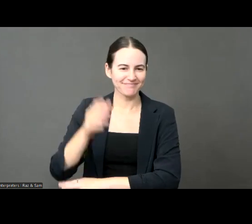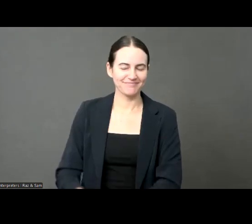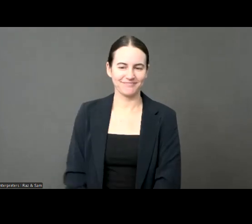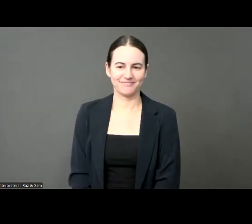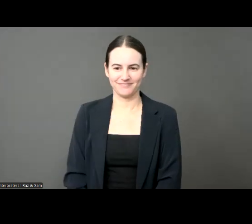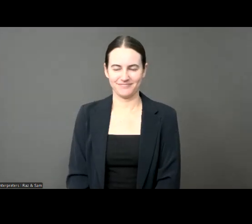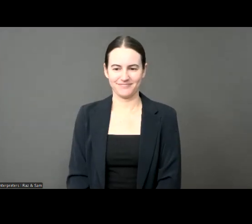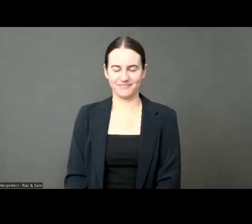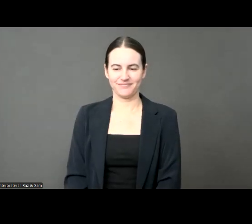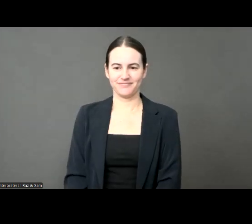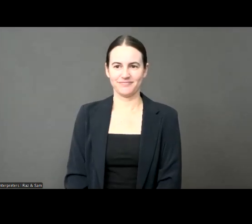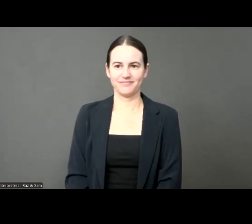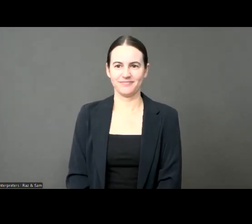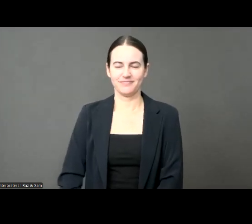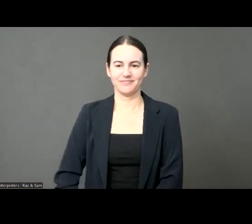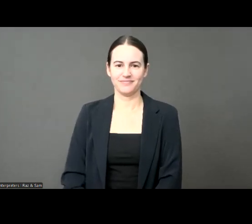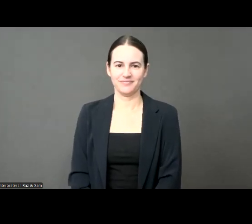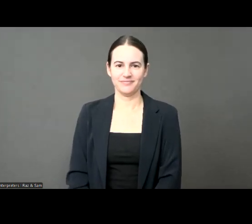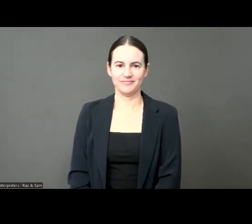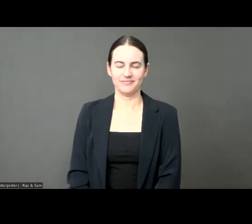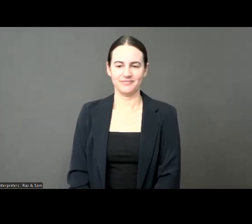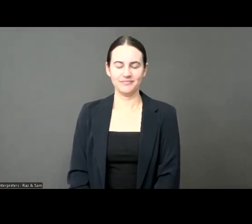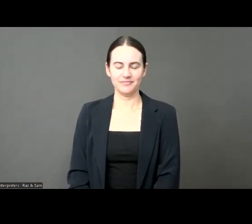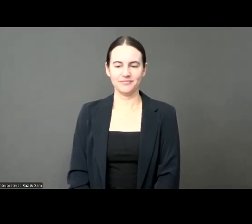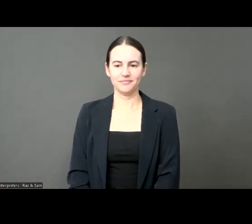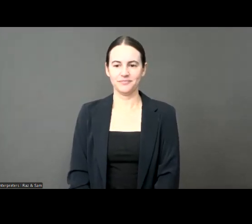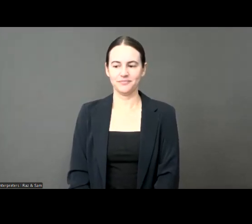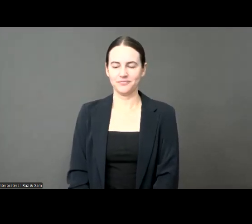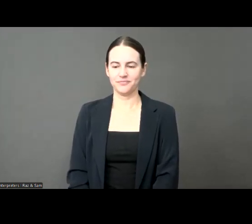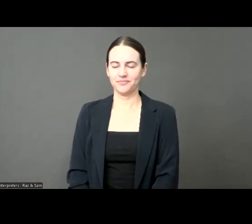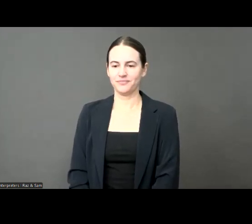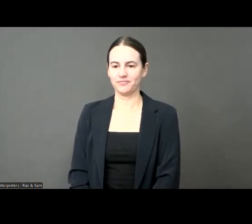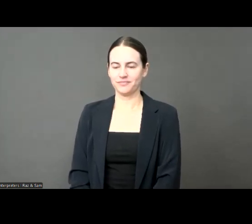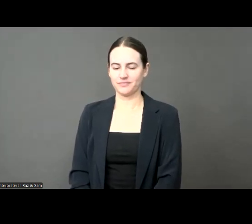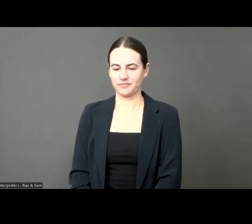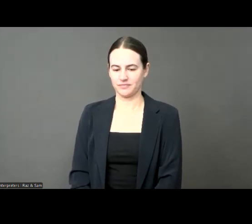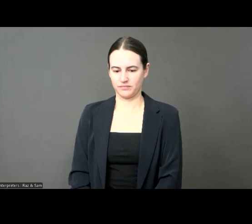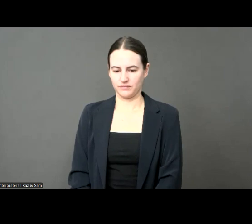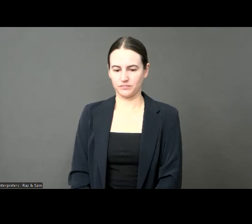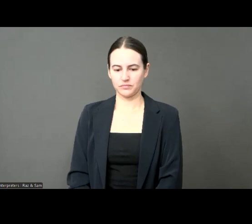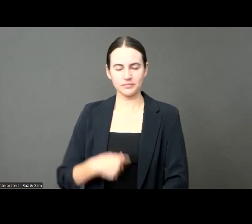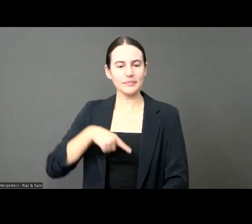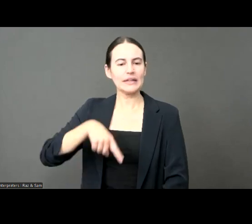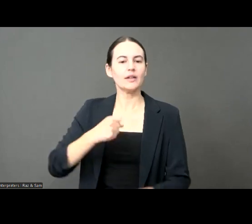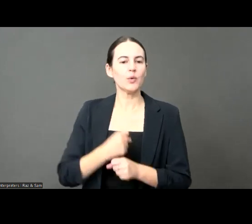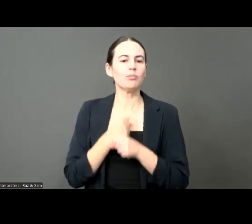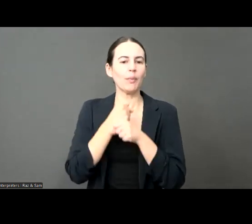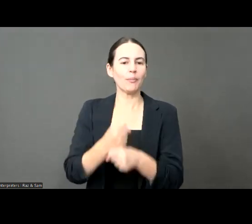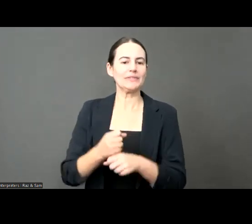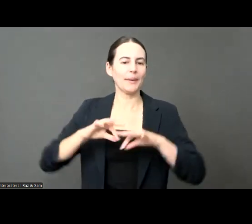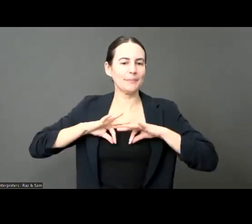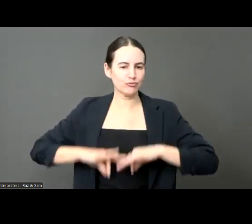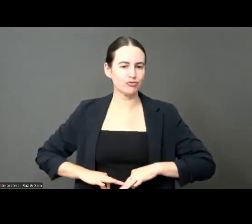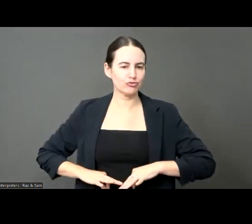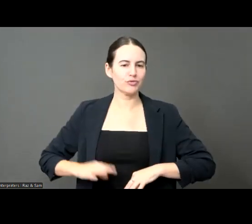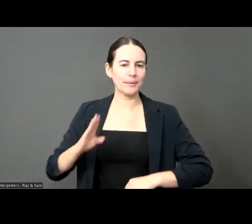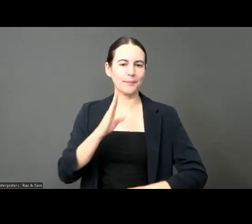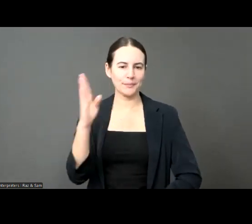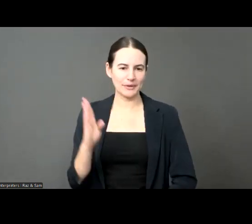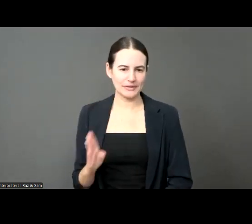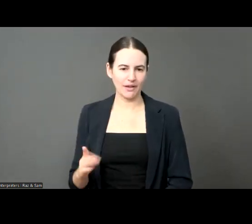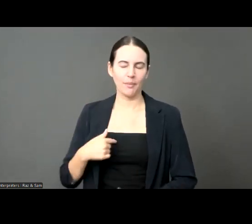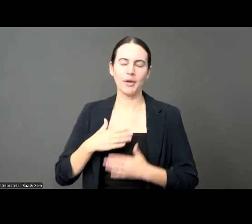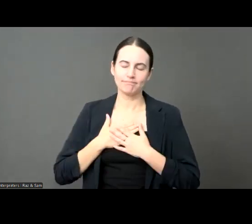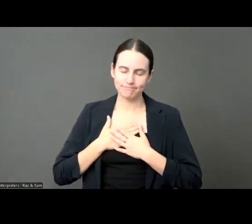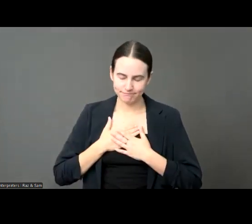em nome do Ministério da Saúde, ao convite, dizer que é uma honra poder estar aqui compartilhando a experiência do Brasil no enfrentamento das